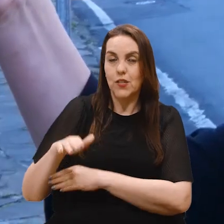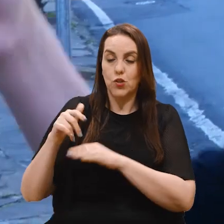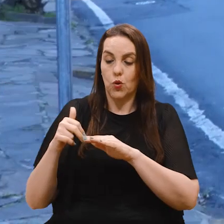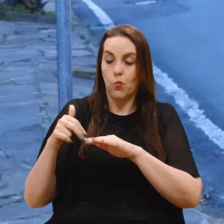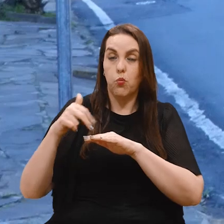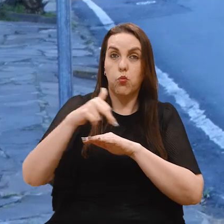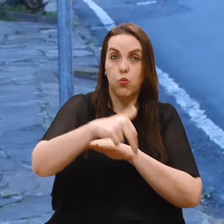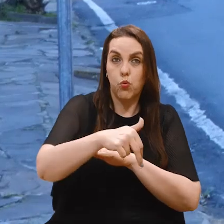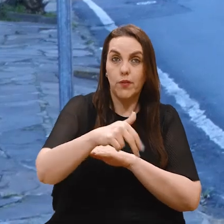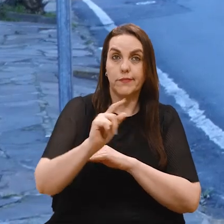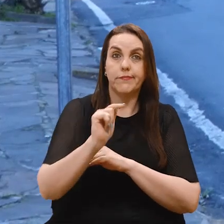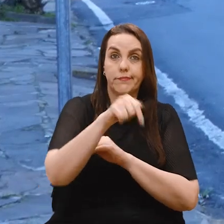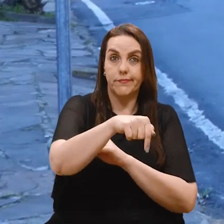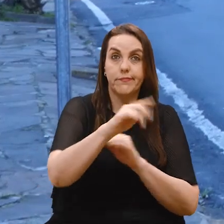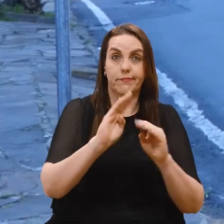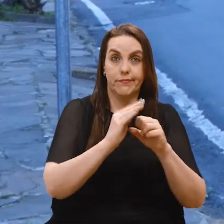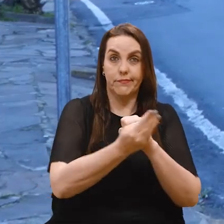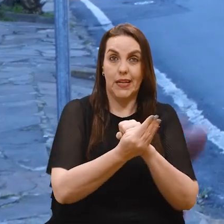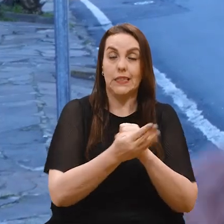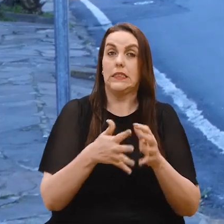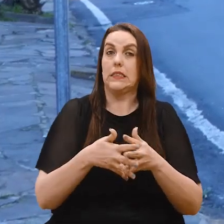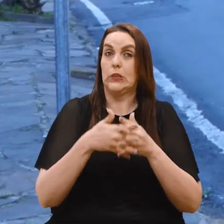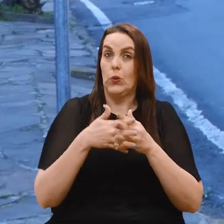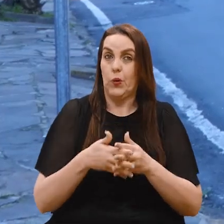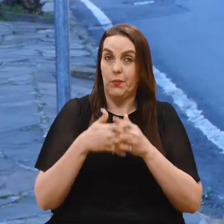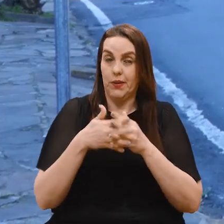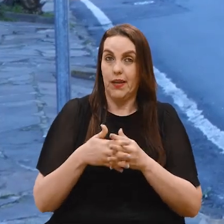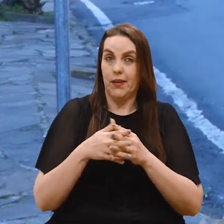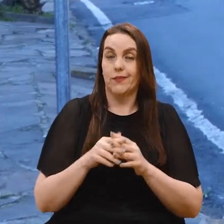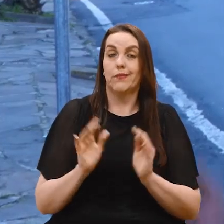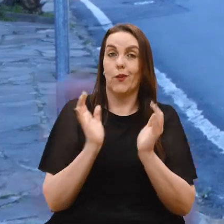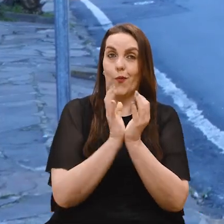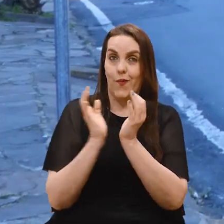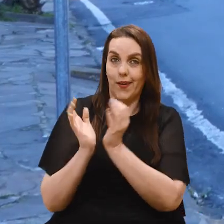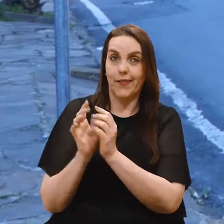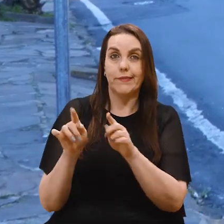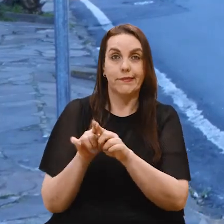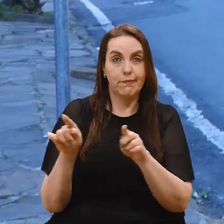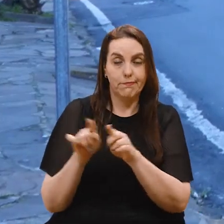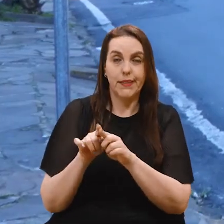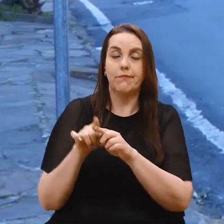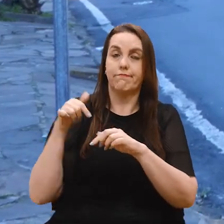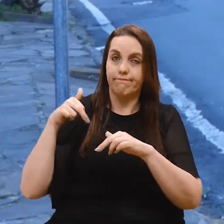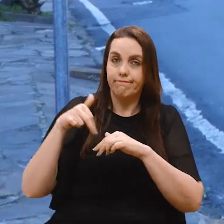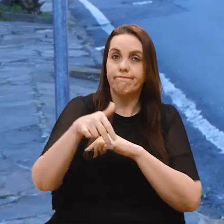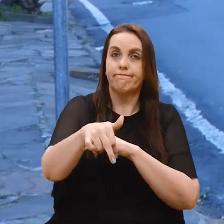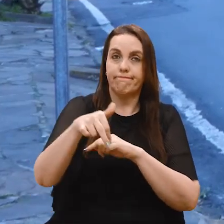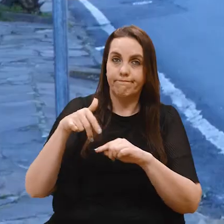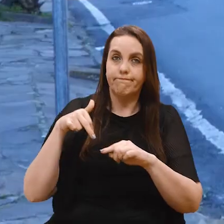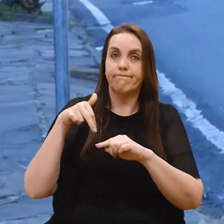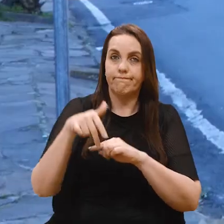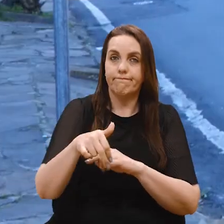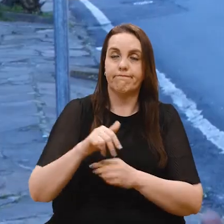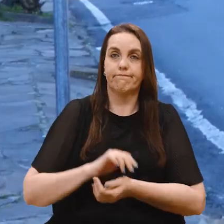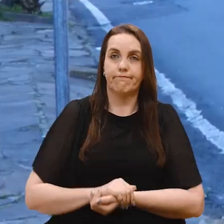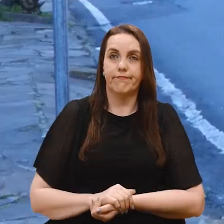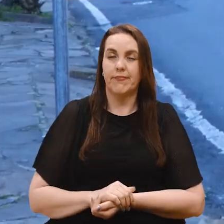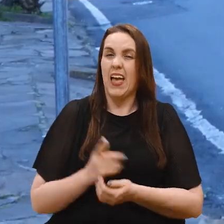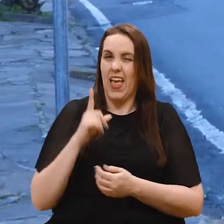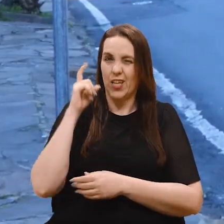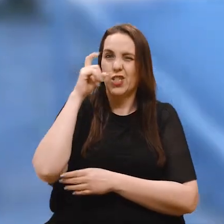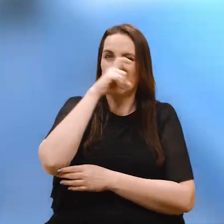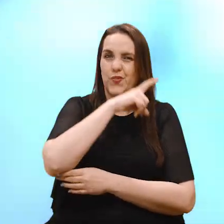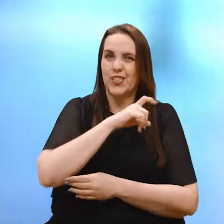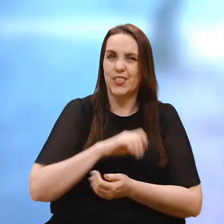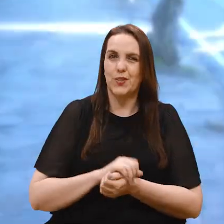do bairro, sabe? Aí fica bem complicado. Tem outros colegas também que atravessam, aí é difícil